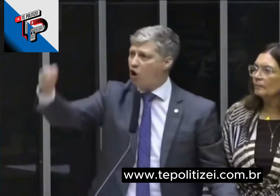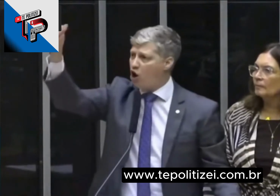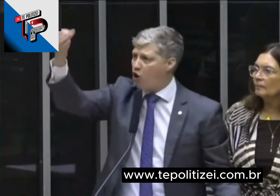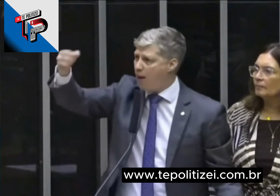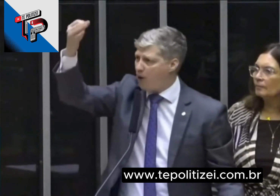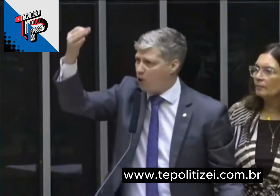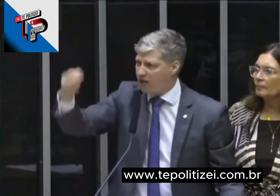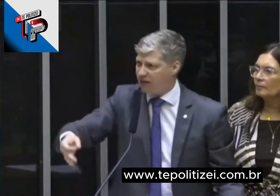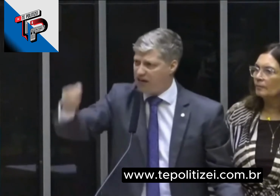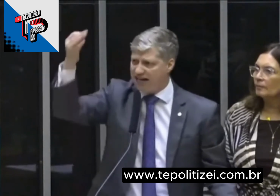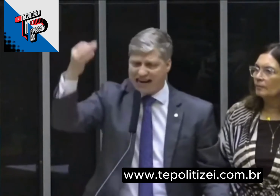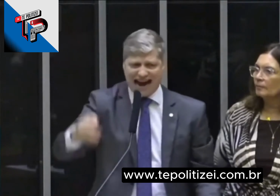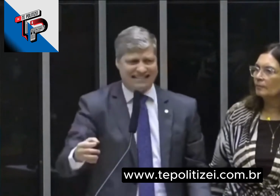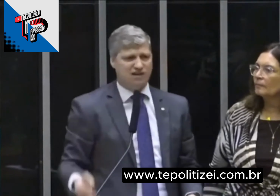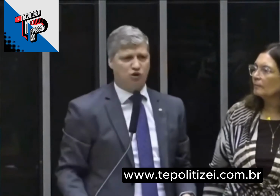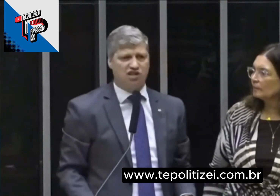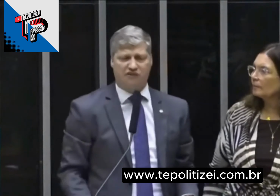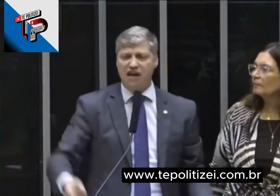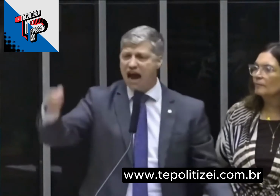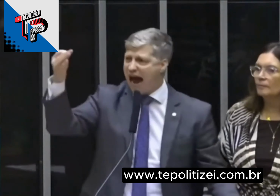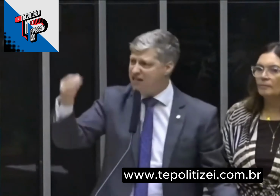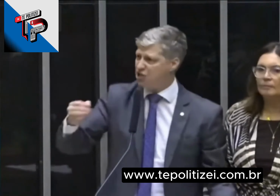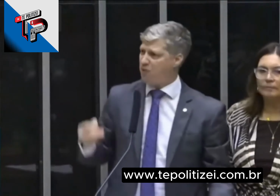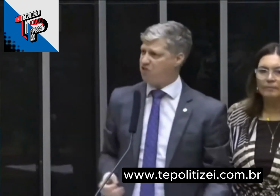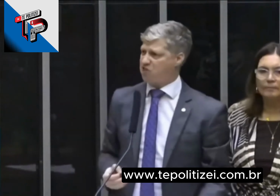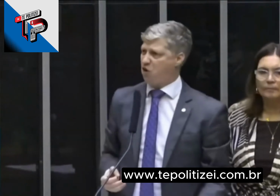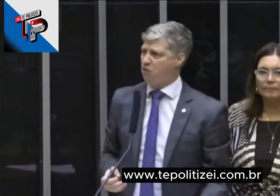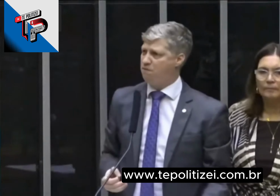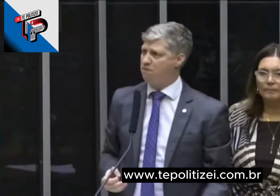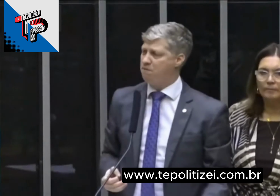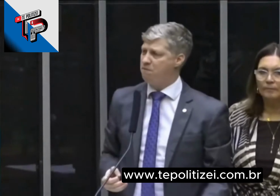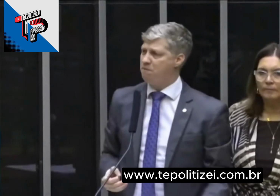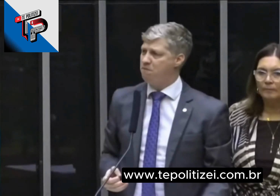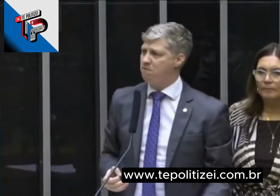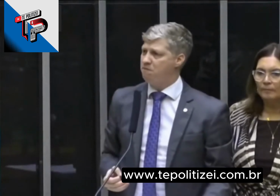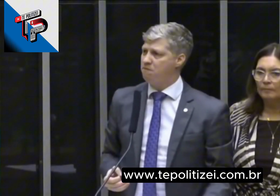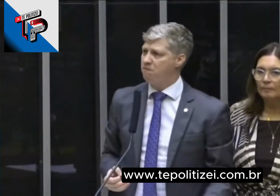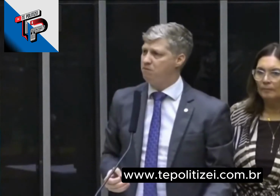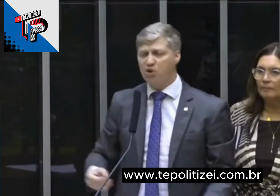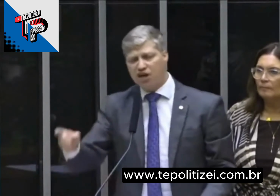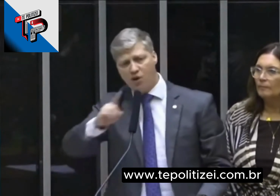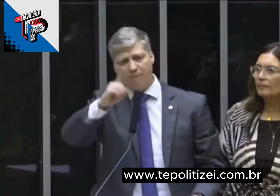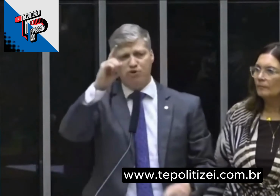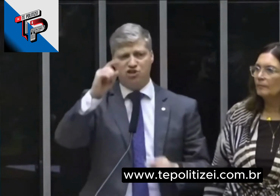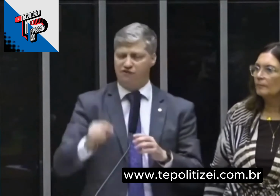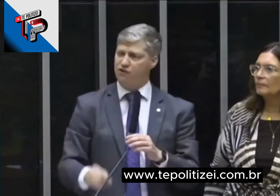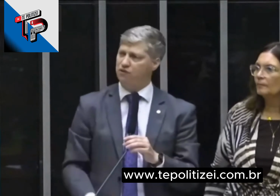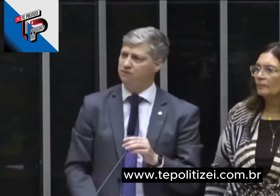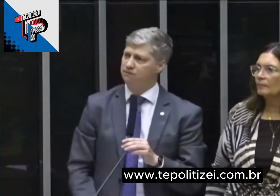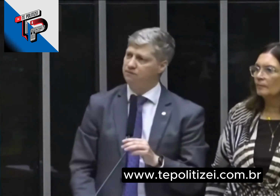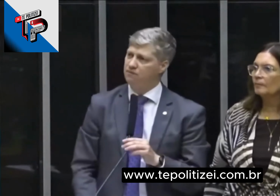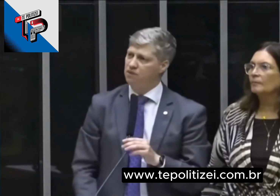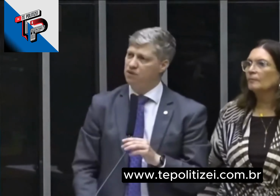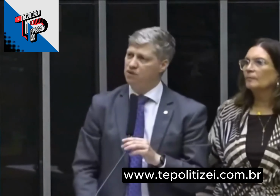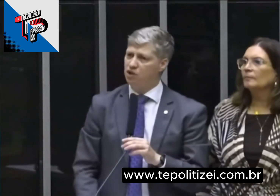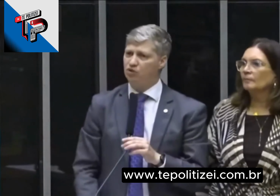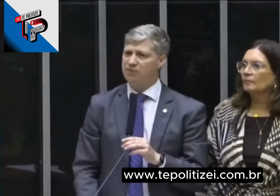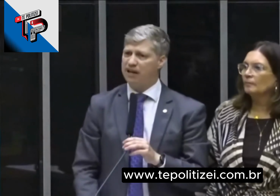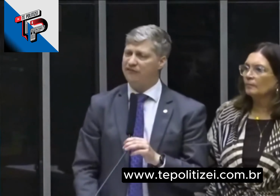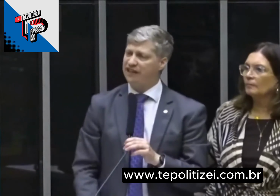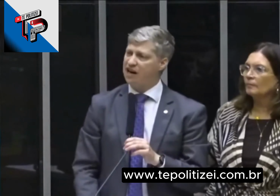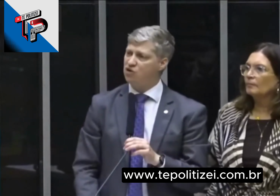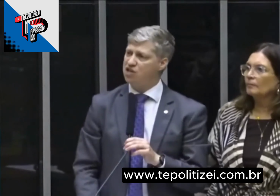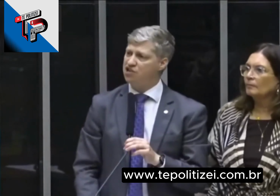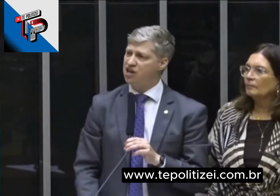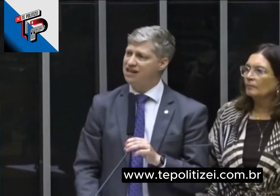E colocou a Procuradoria da Casa, inclusive, à disposição. Porque não é possível que um